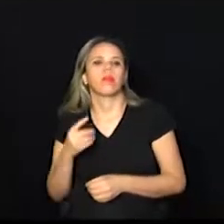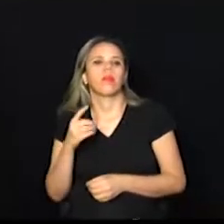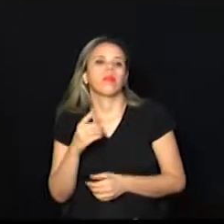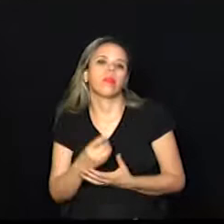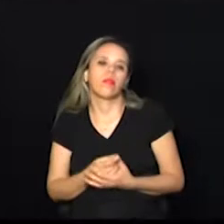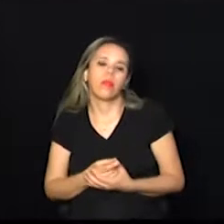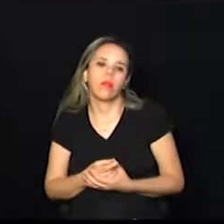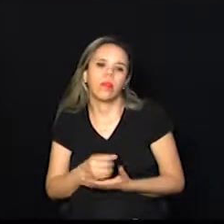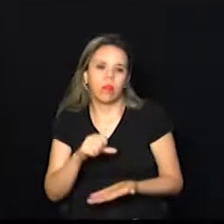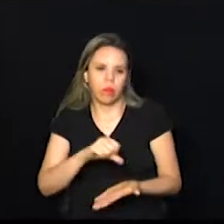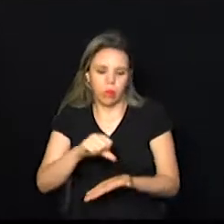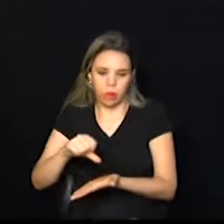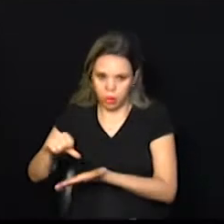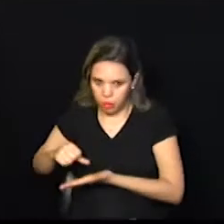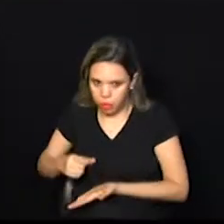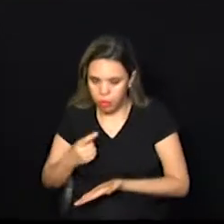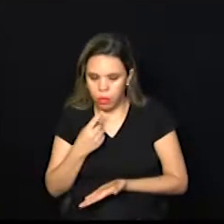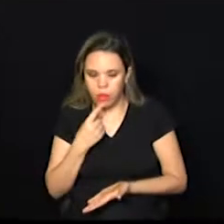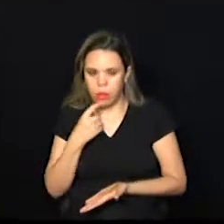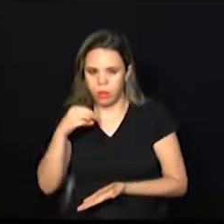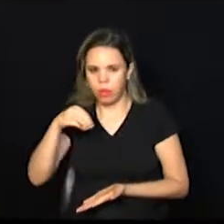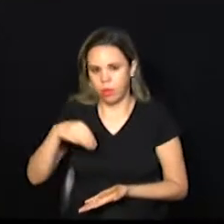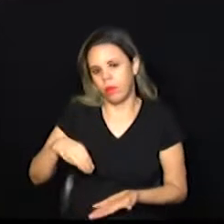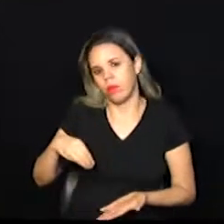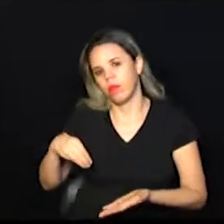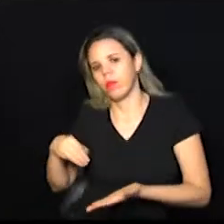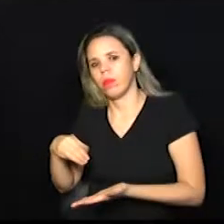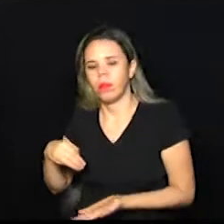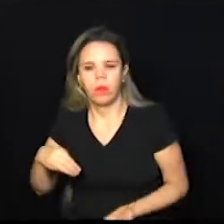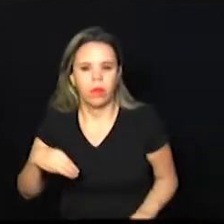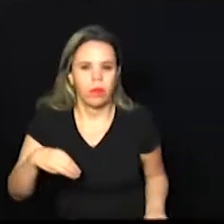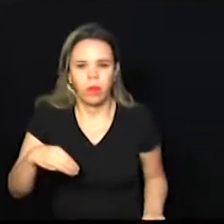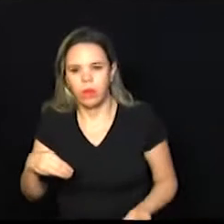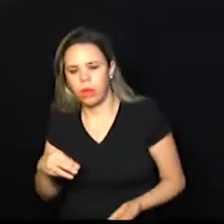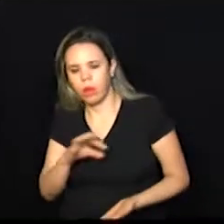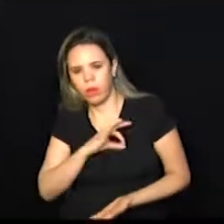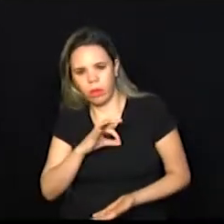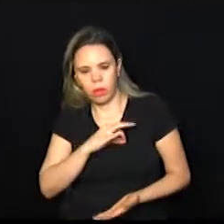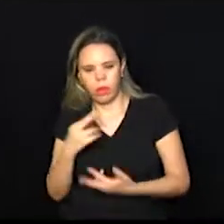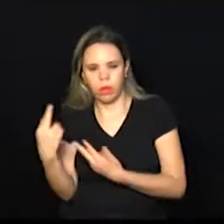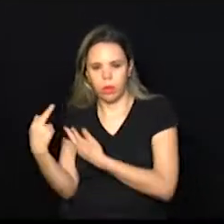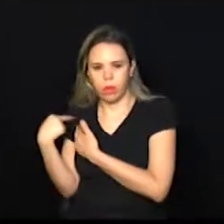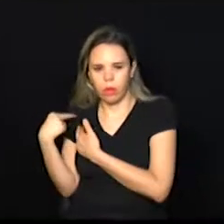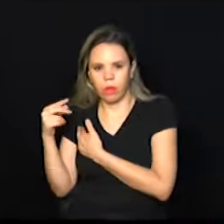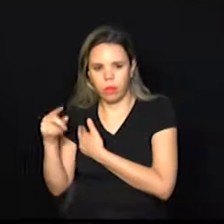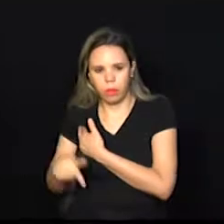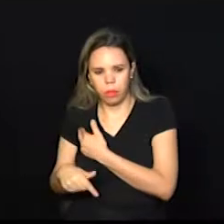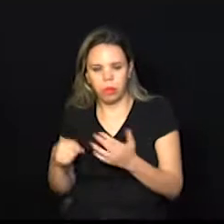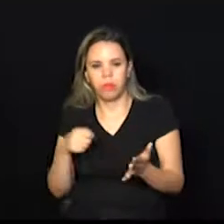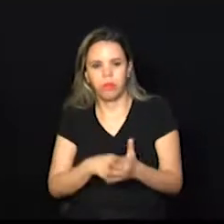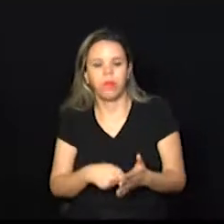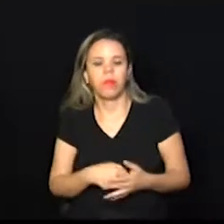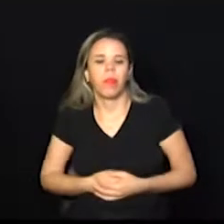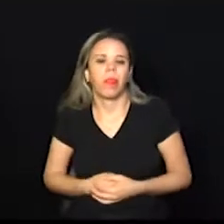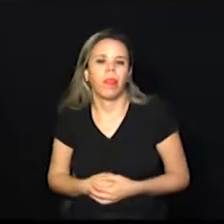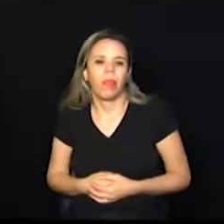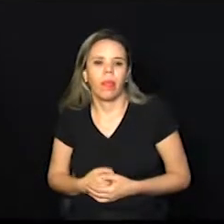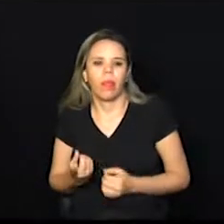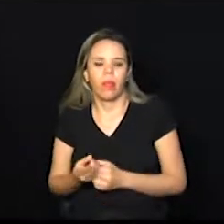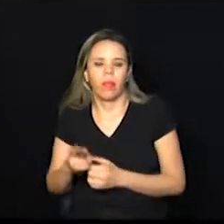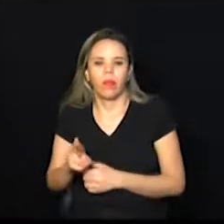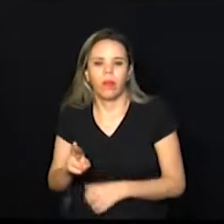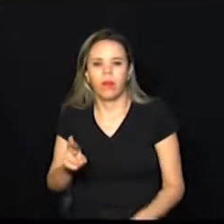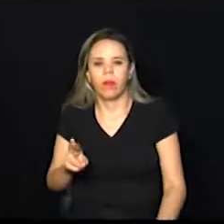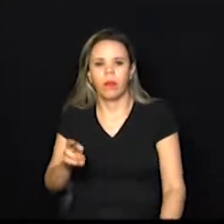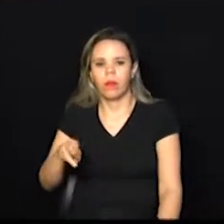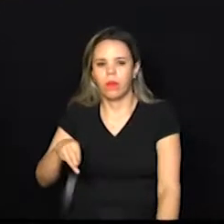da região metropolitana de Campinas, a polícia responsável por essa política, que é a doutora Maria Helena, então